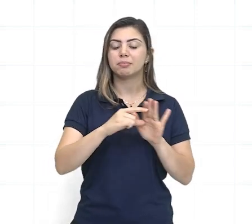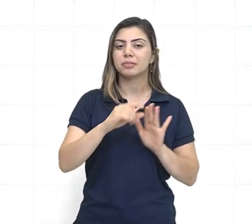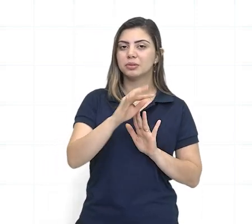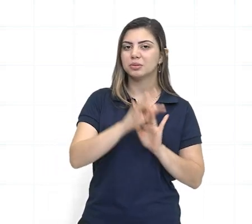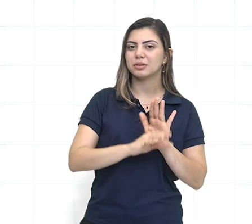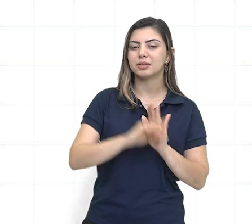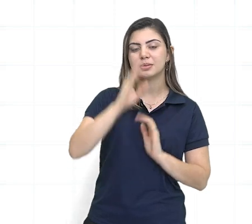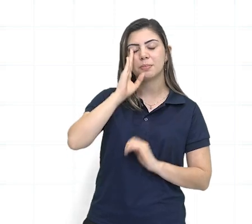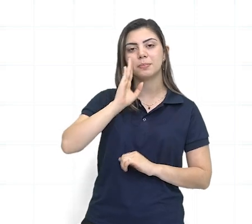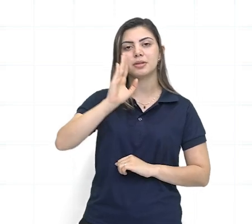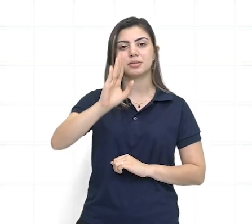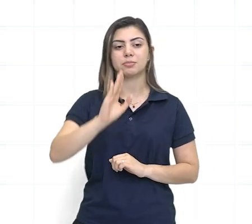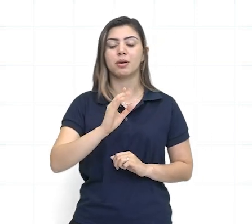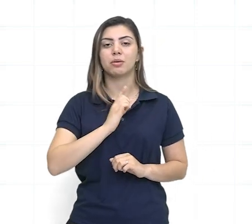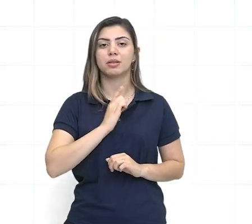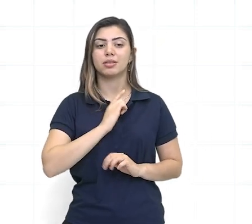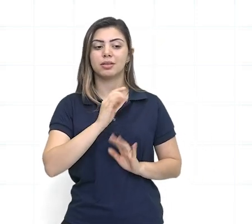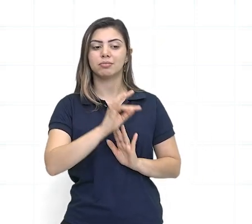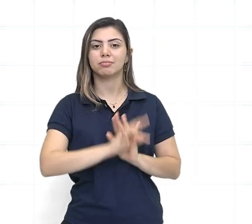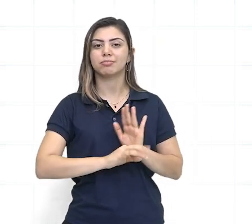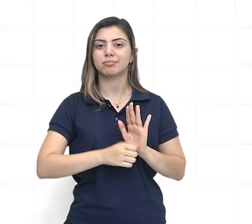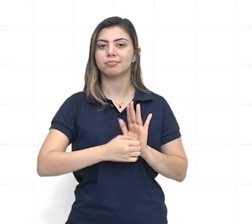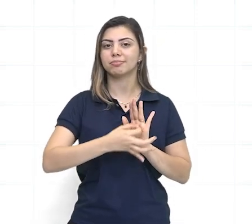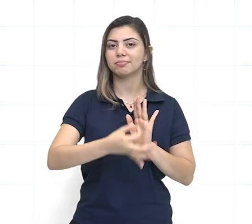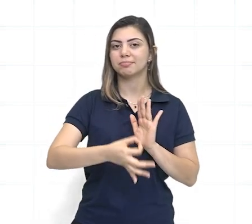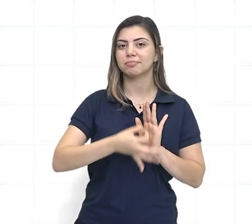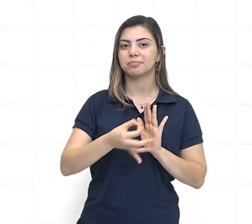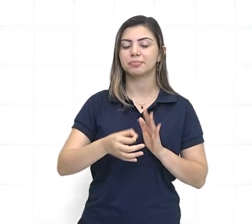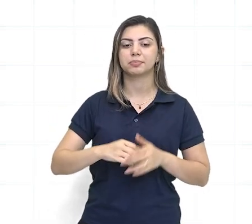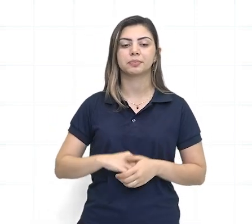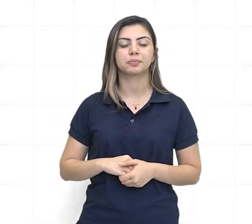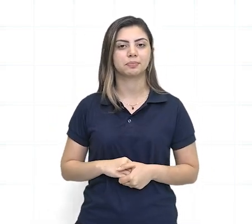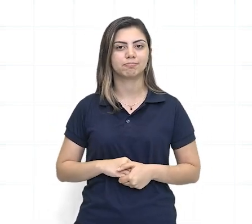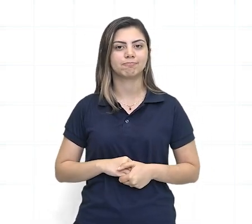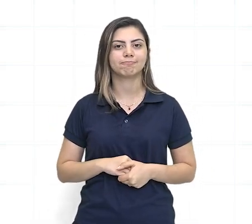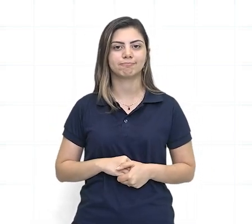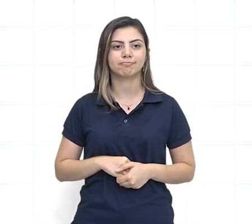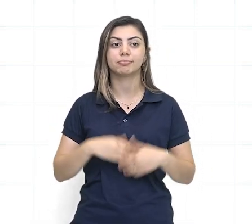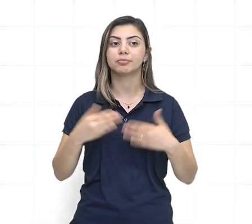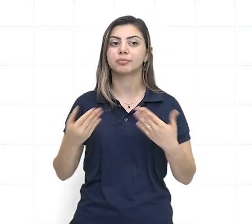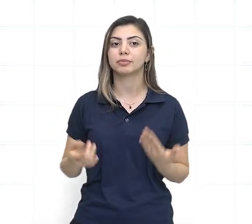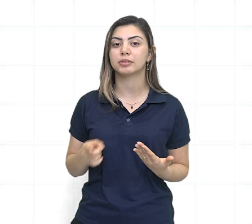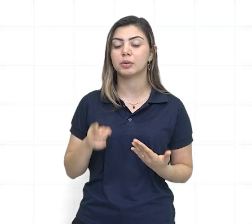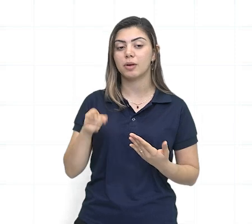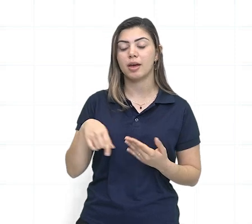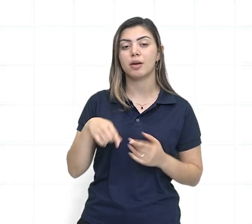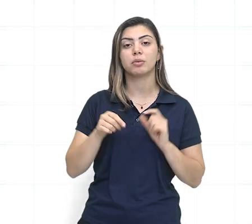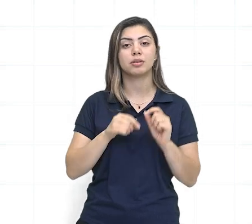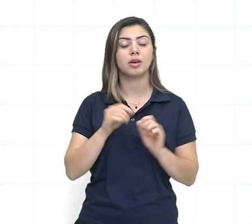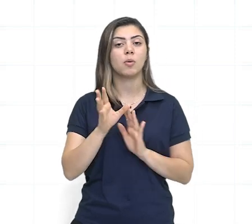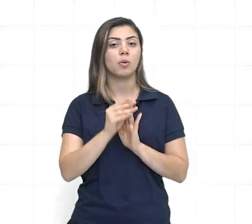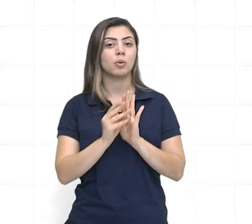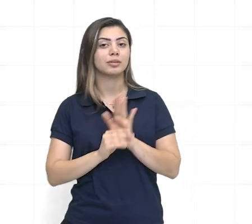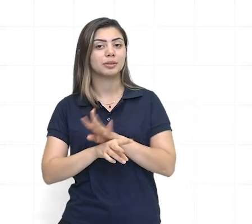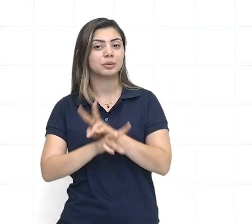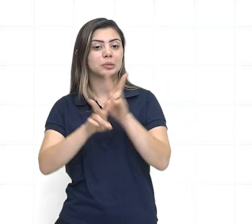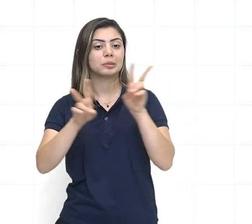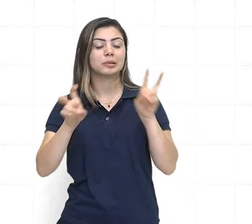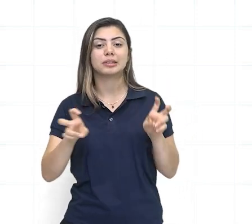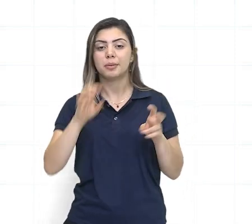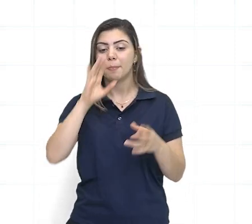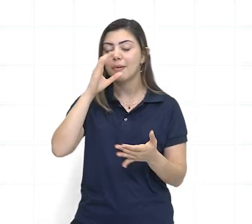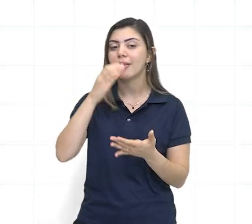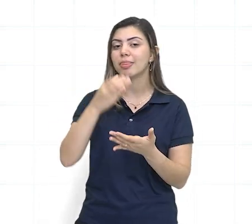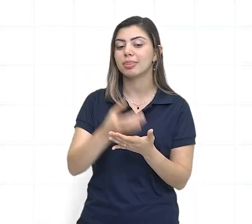de um texto argumentativo. Então, a tese, né, o assunto, aquilo é a temática que vai